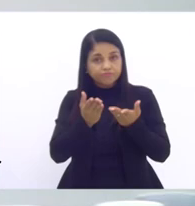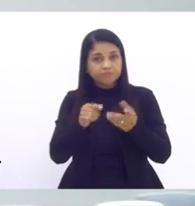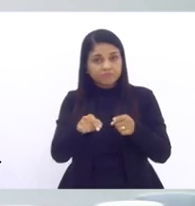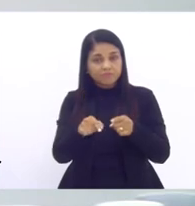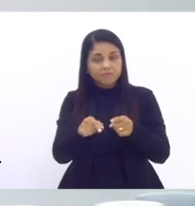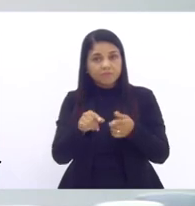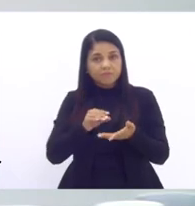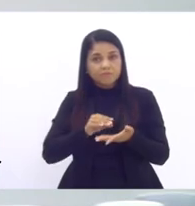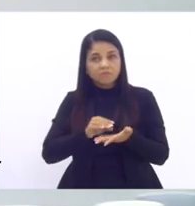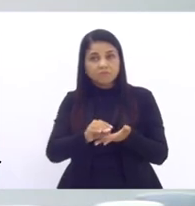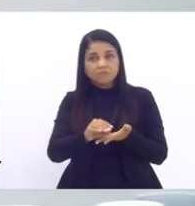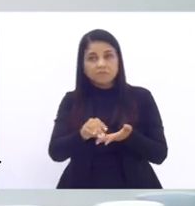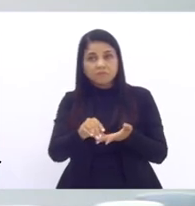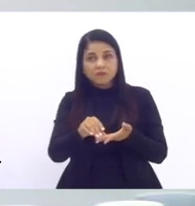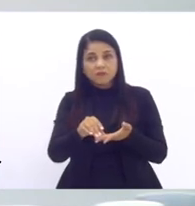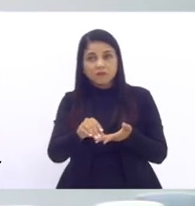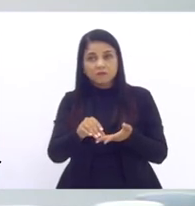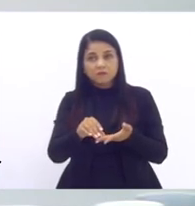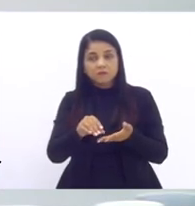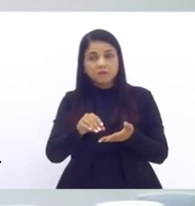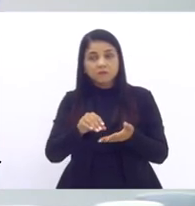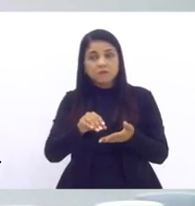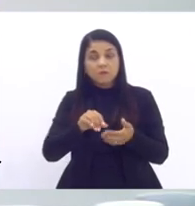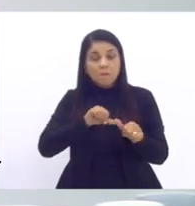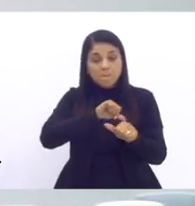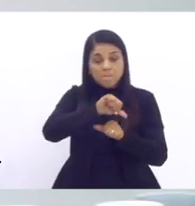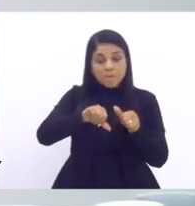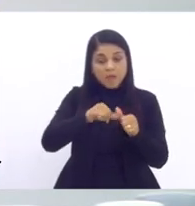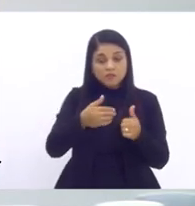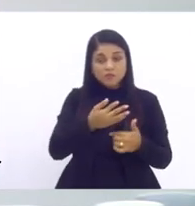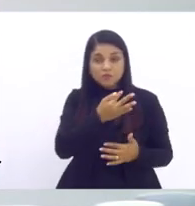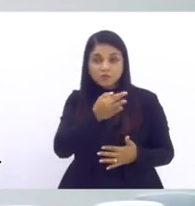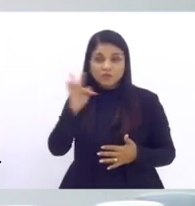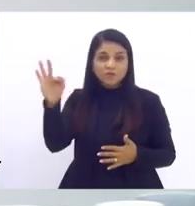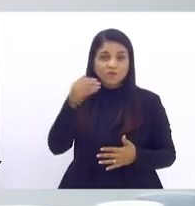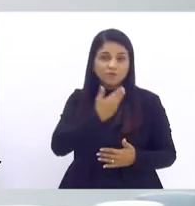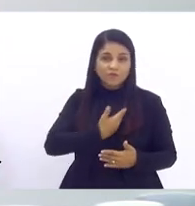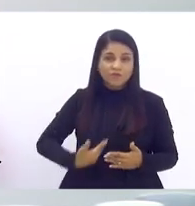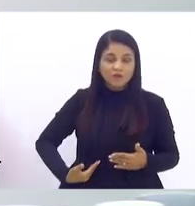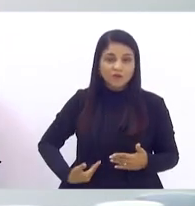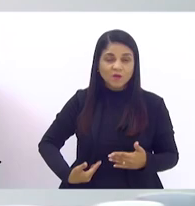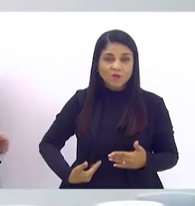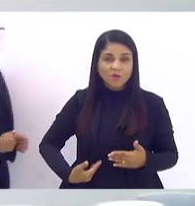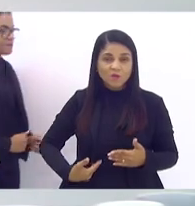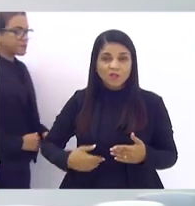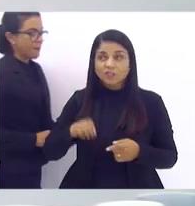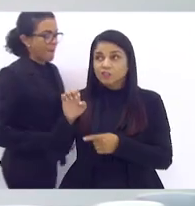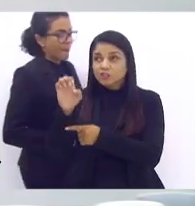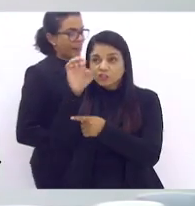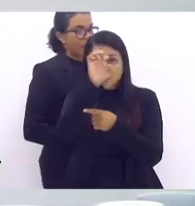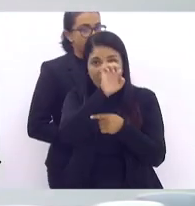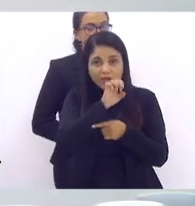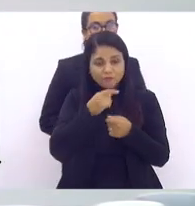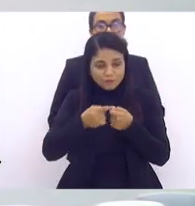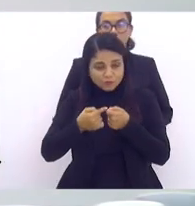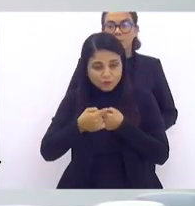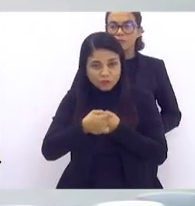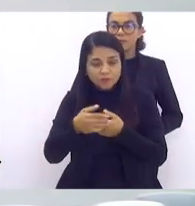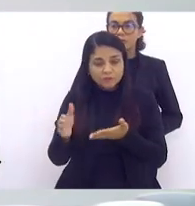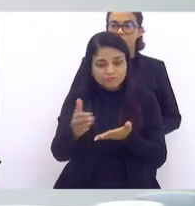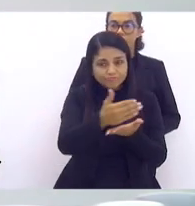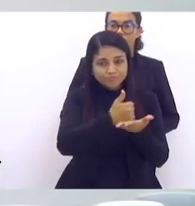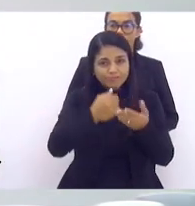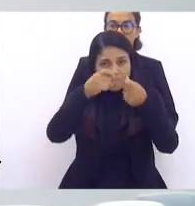é no na contrapartida do governo federal isso atinge estados e municípios nas suas receitas